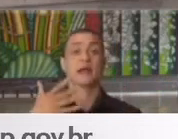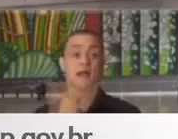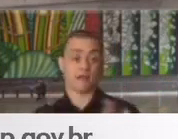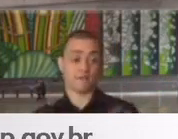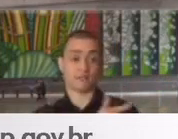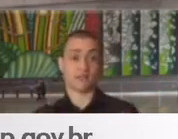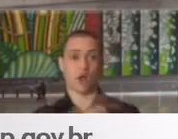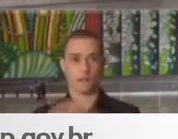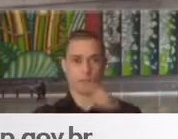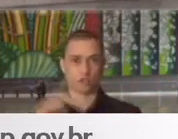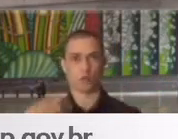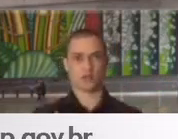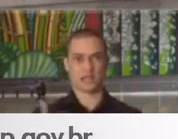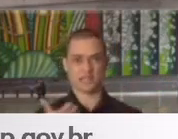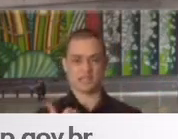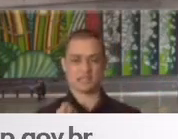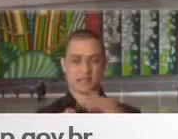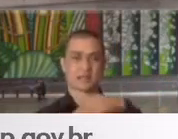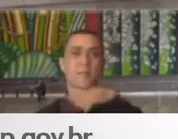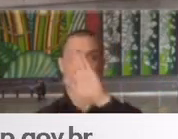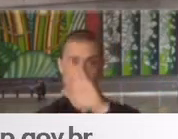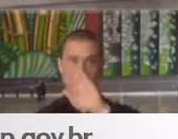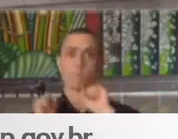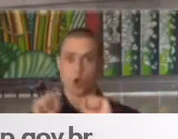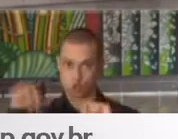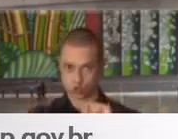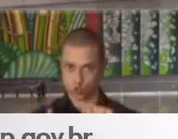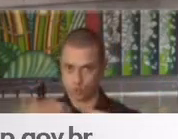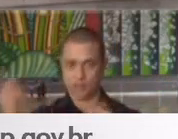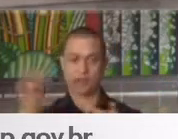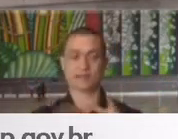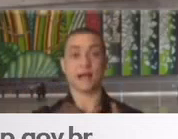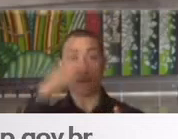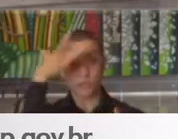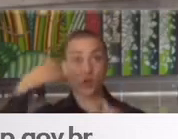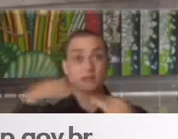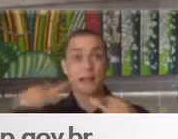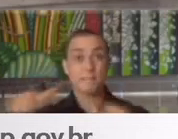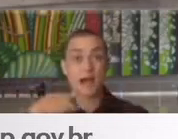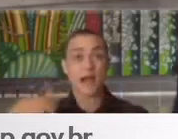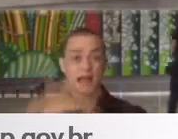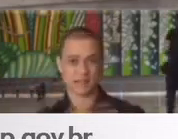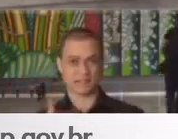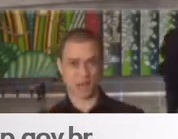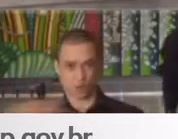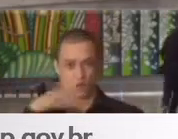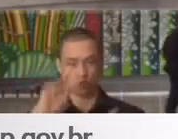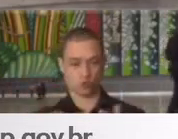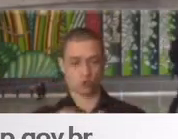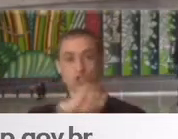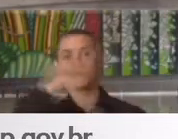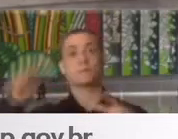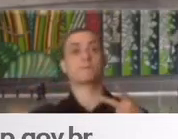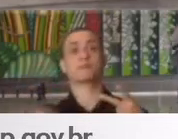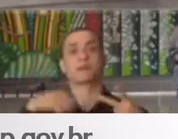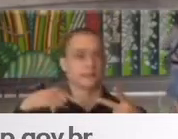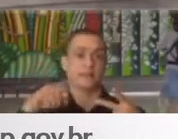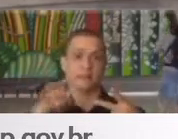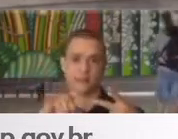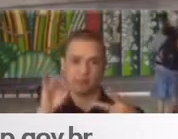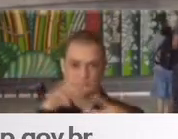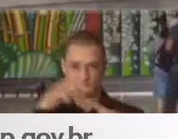população de idosos e profissionais de saúde. Um cuidado especial está sendo feito com os idosos, quer